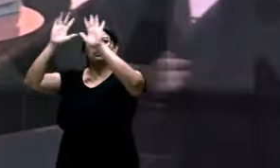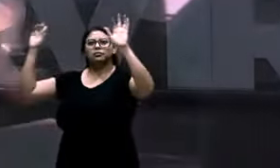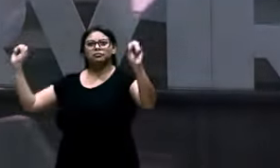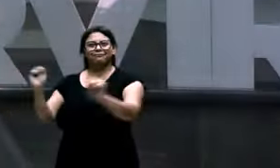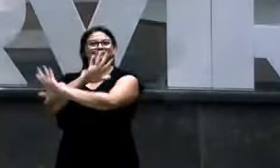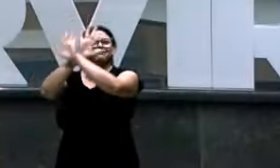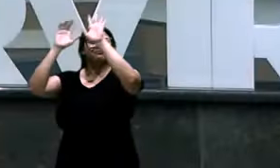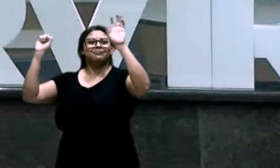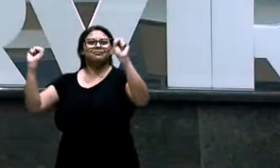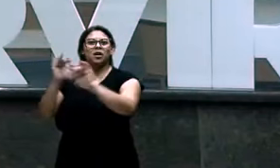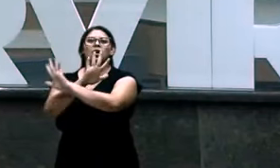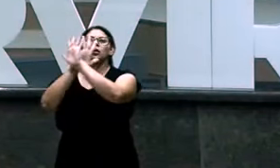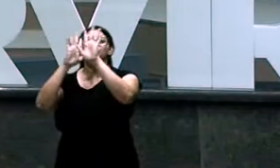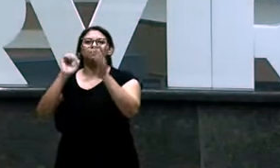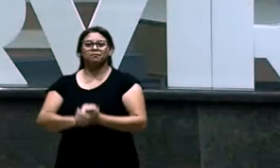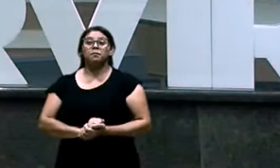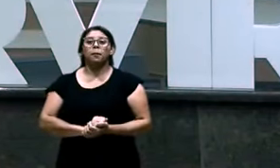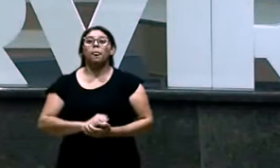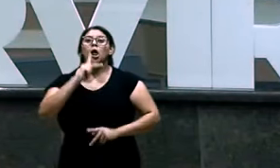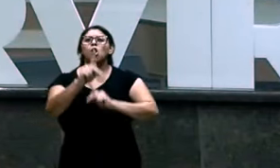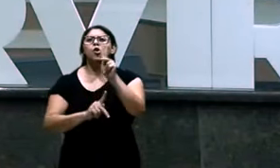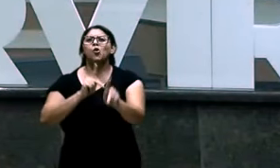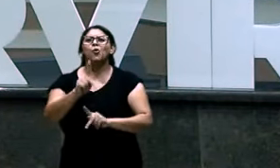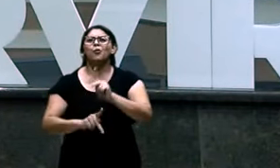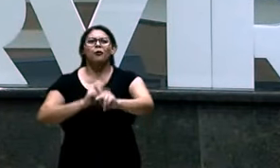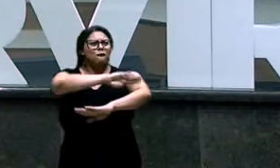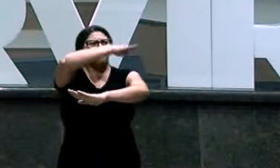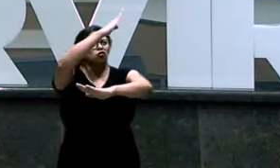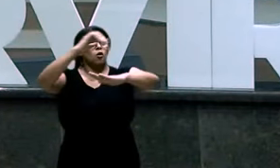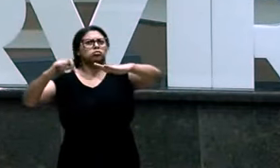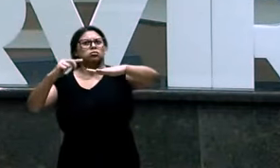E o povo se ajuntou, subiu para um monte,